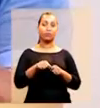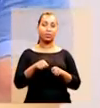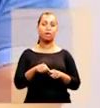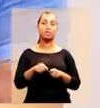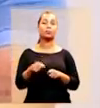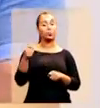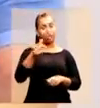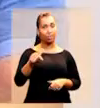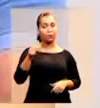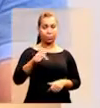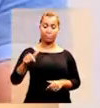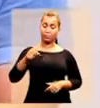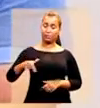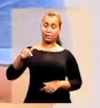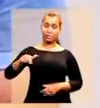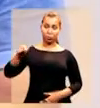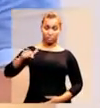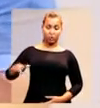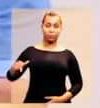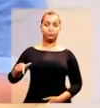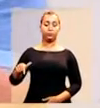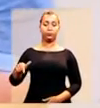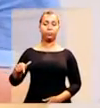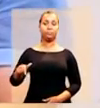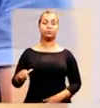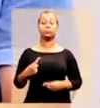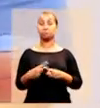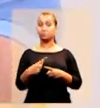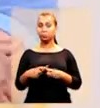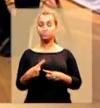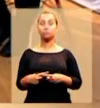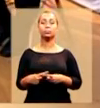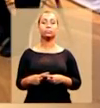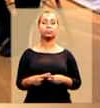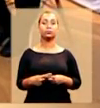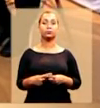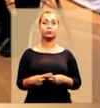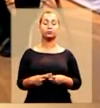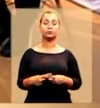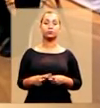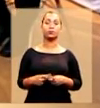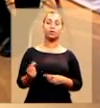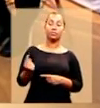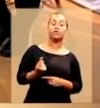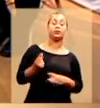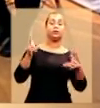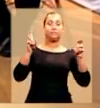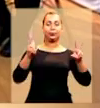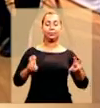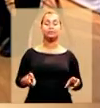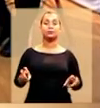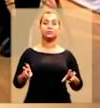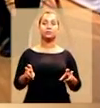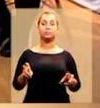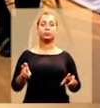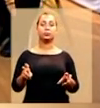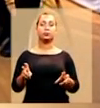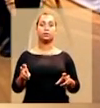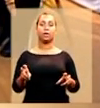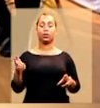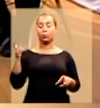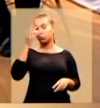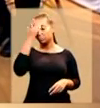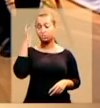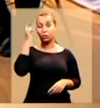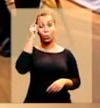formado pela repetição do formato. Porque vindo nessa questão, vamos dizer assim,